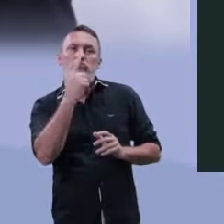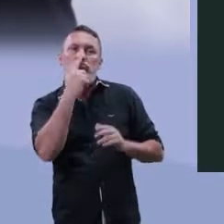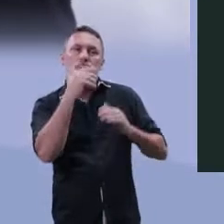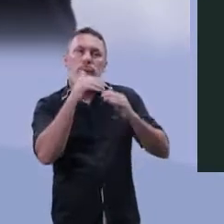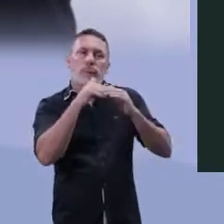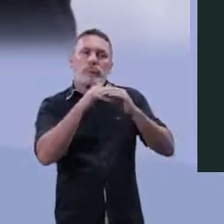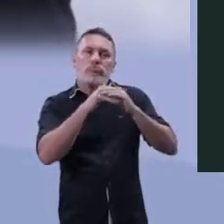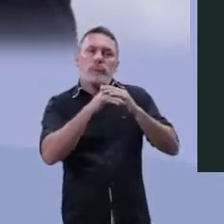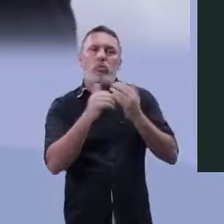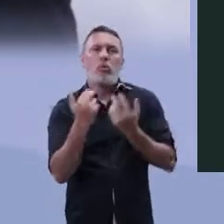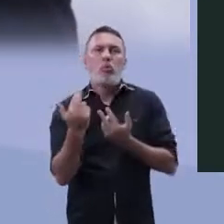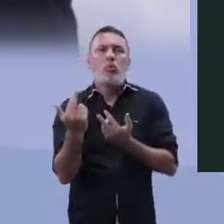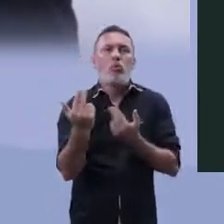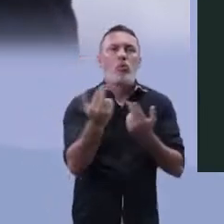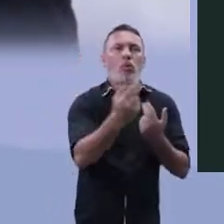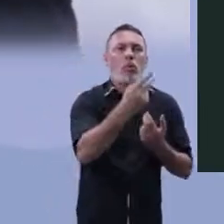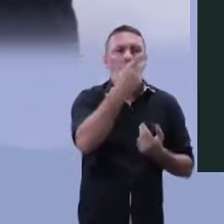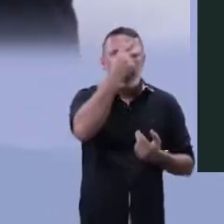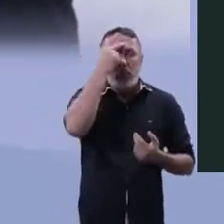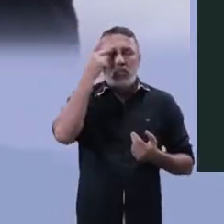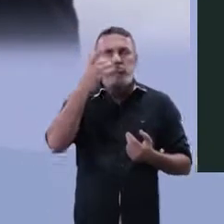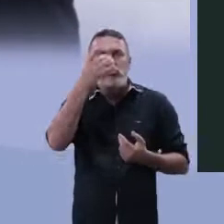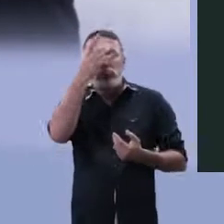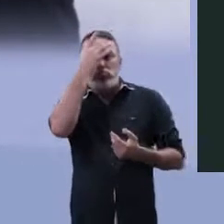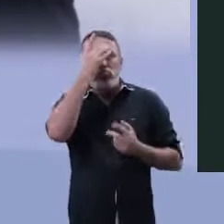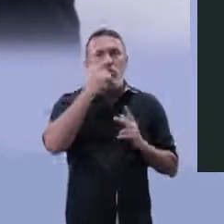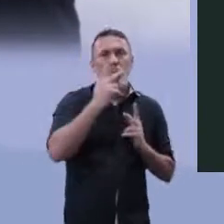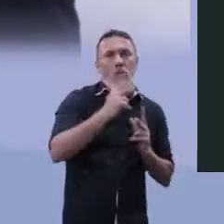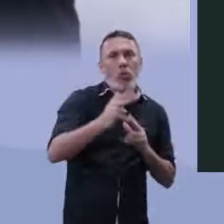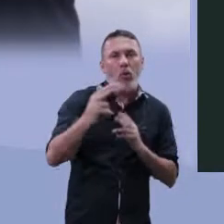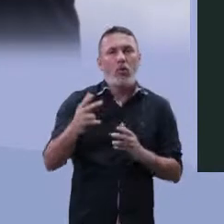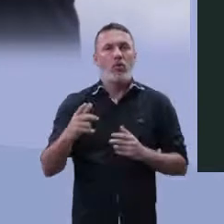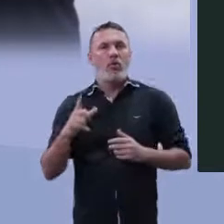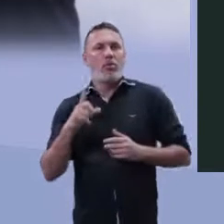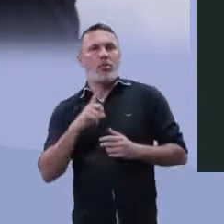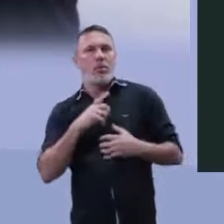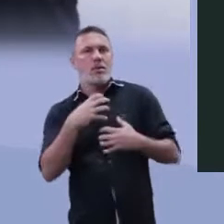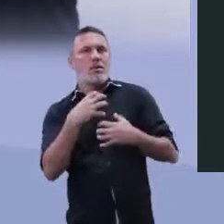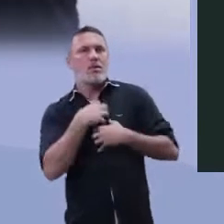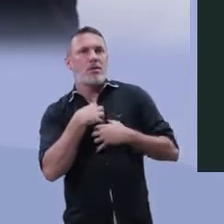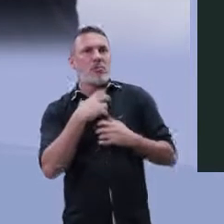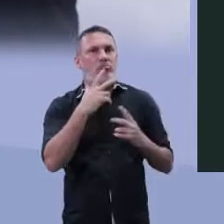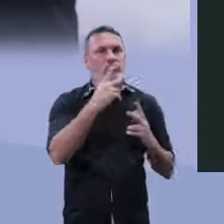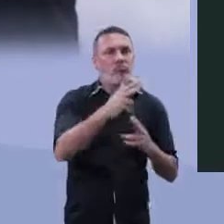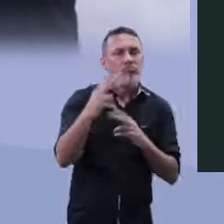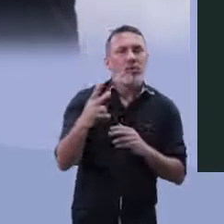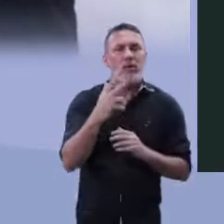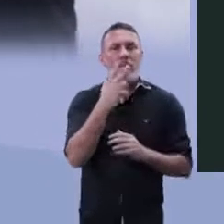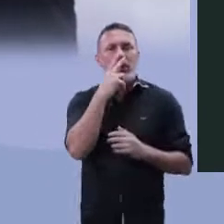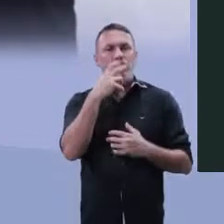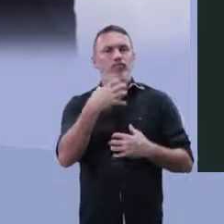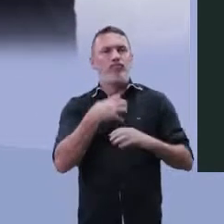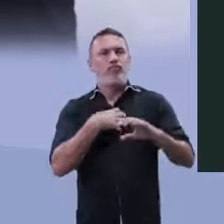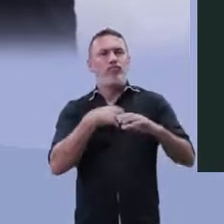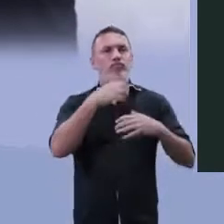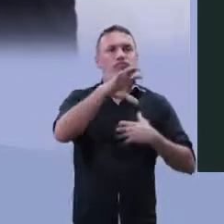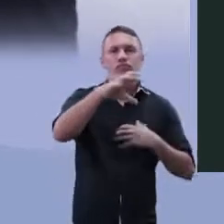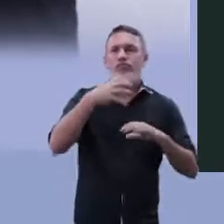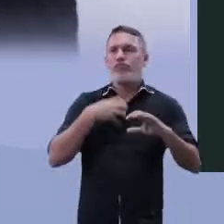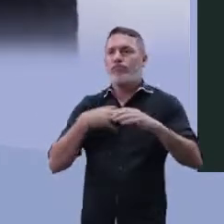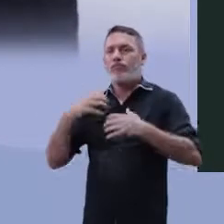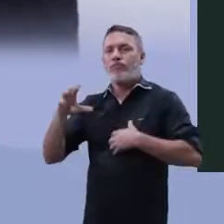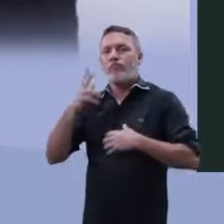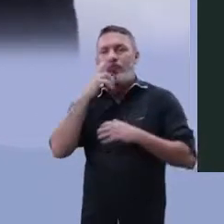vão buscar, né, mais ou menos pares, indivíduos que compartilham as mesmas ideias, compartilham mais ou menos os